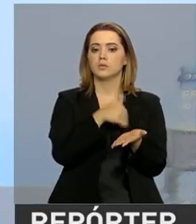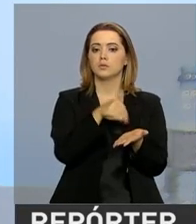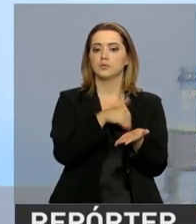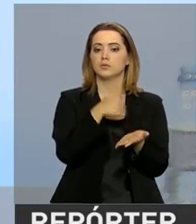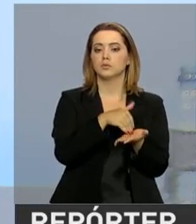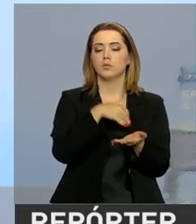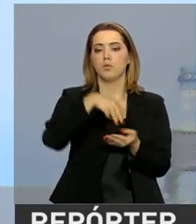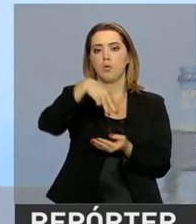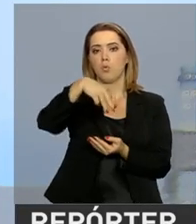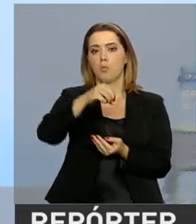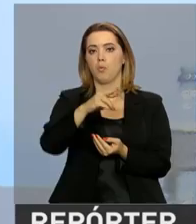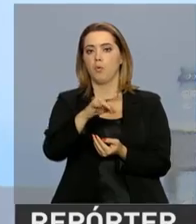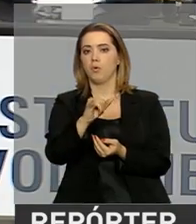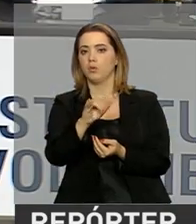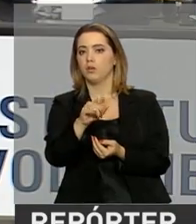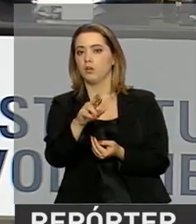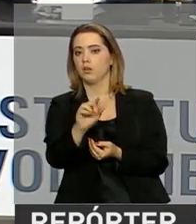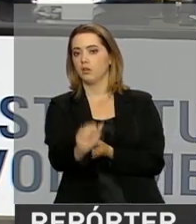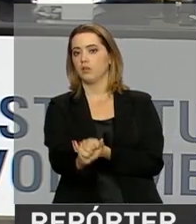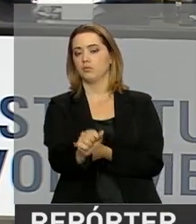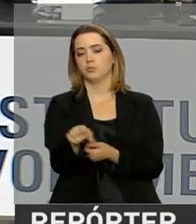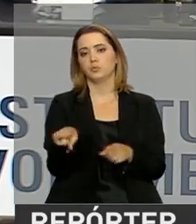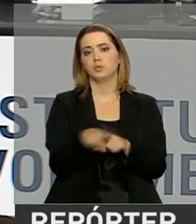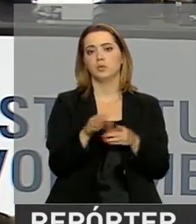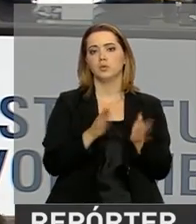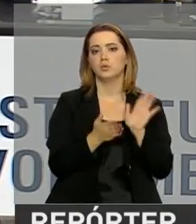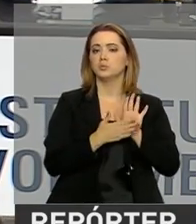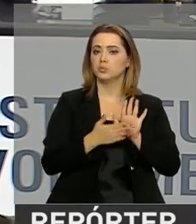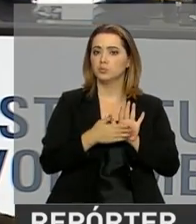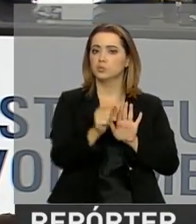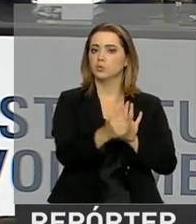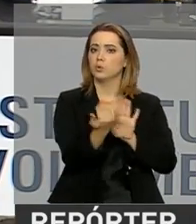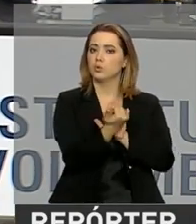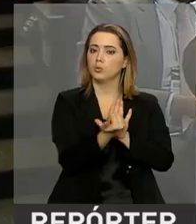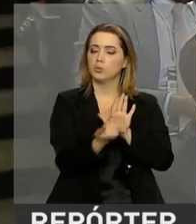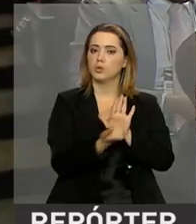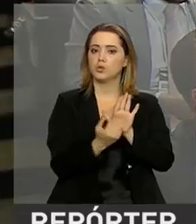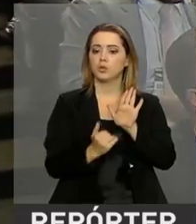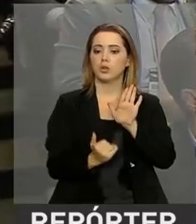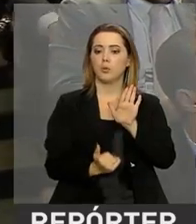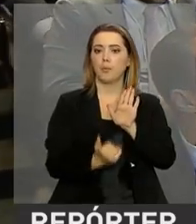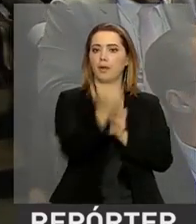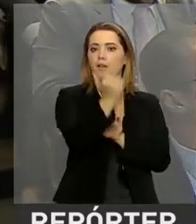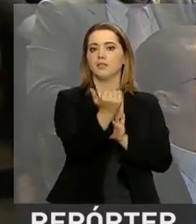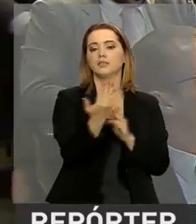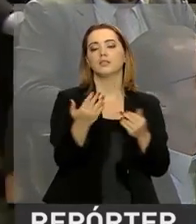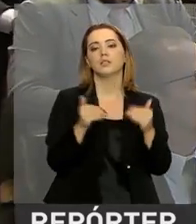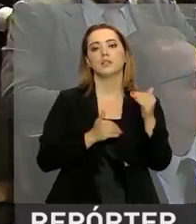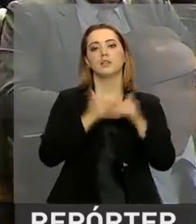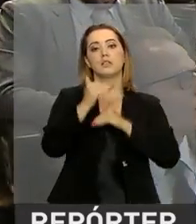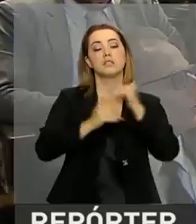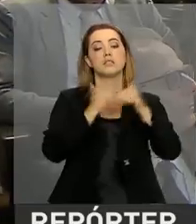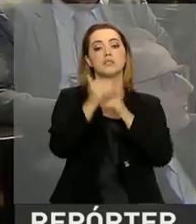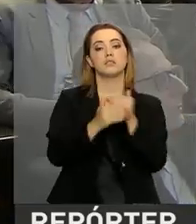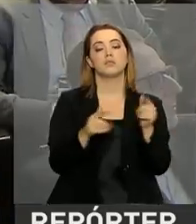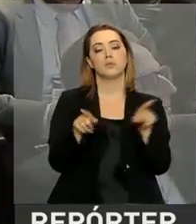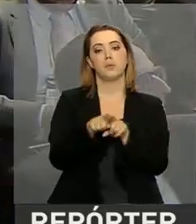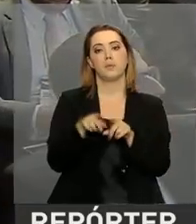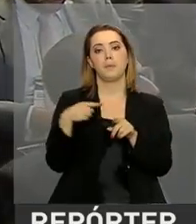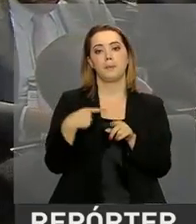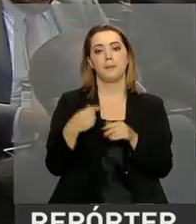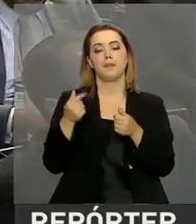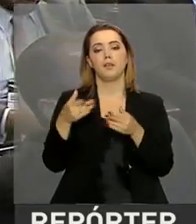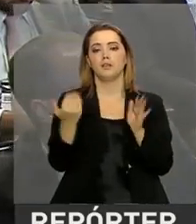parcerias de investimento moreira franco apresentou aos empresários o projeto crescer anunciado pelo governo em setembro e que